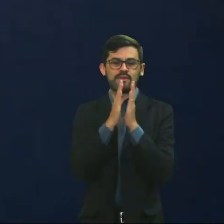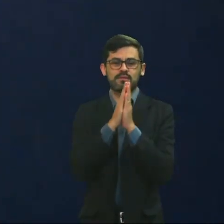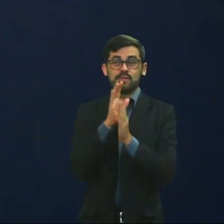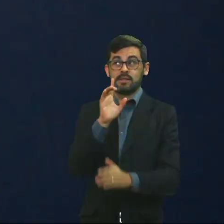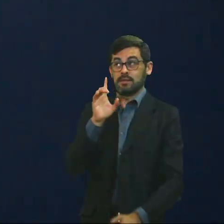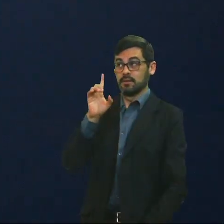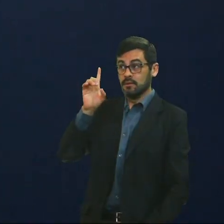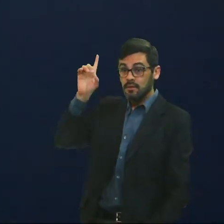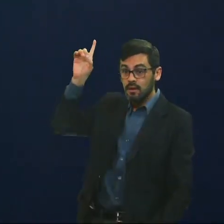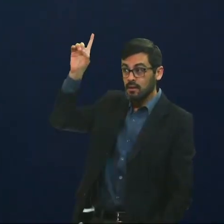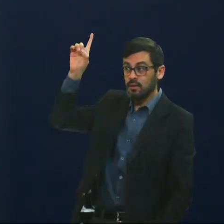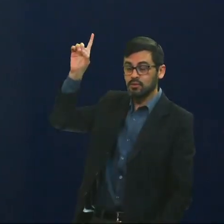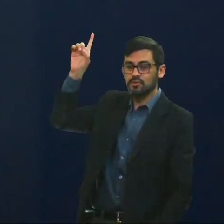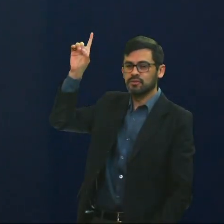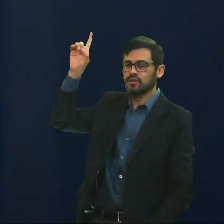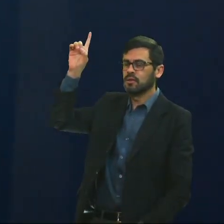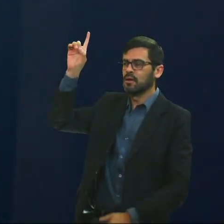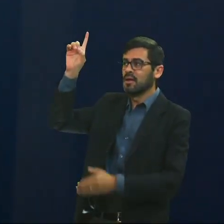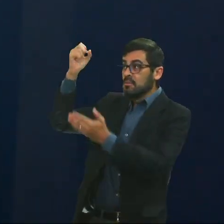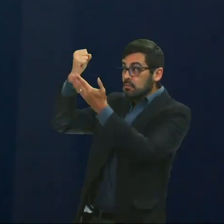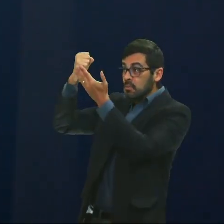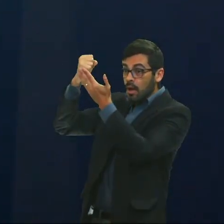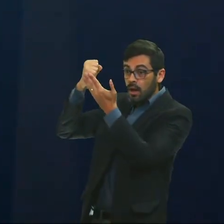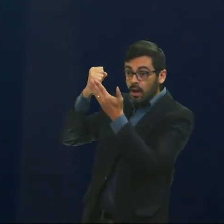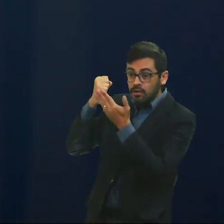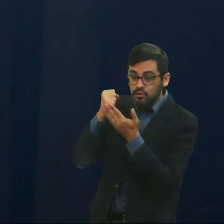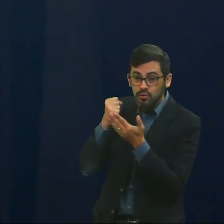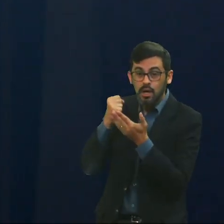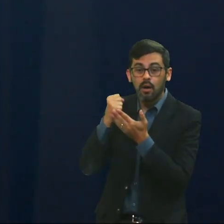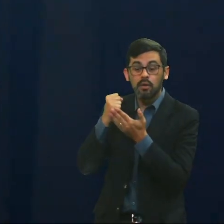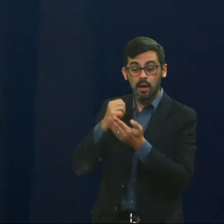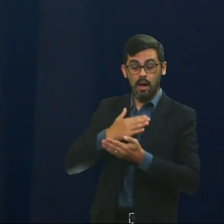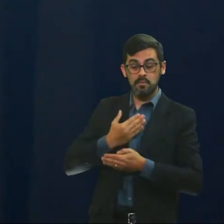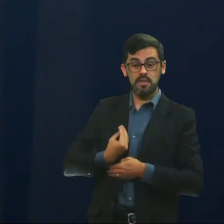Deus, me ajuda a embalar a vida